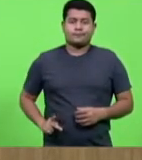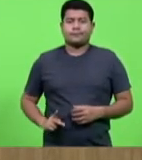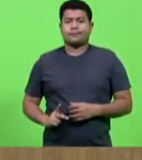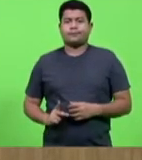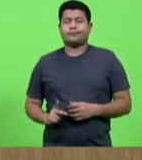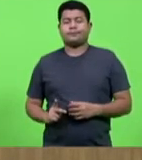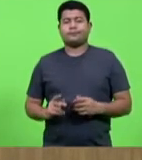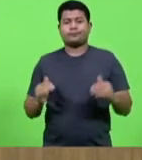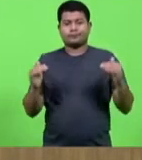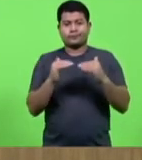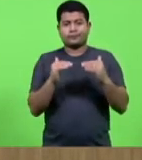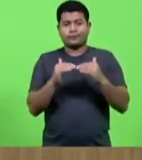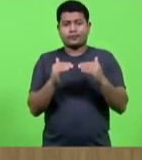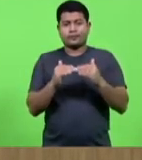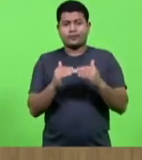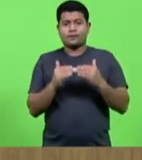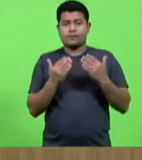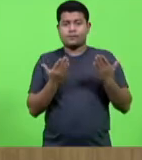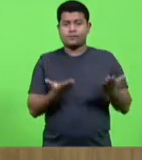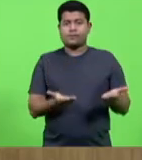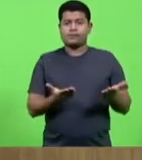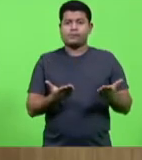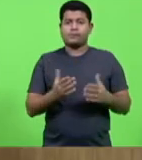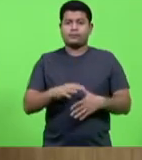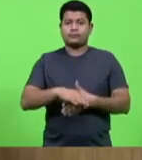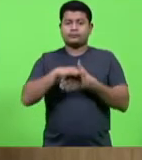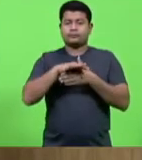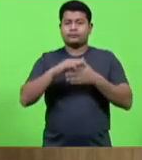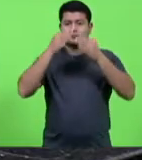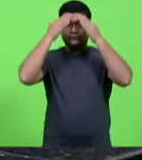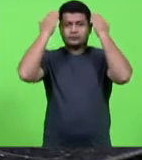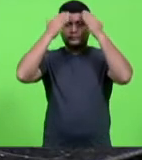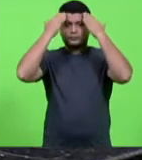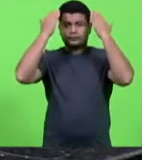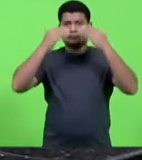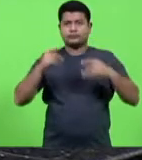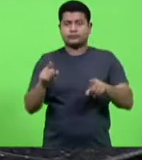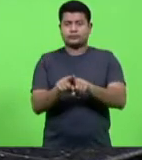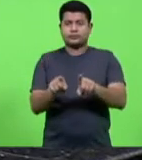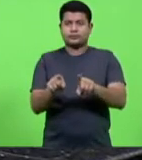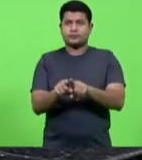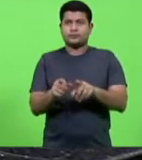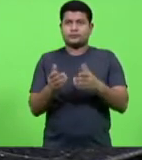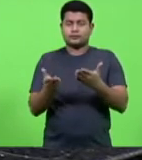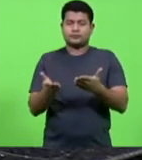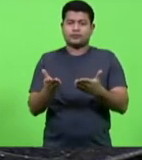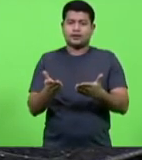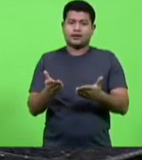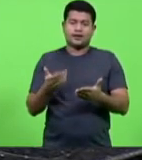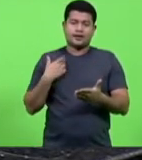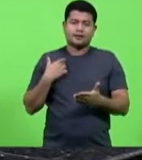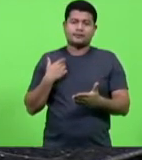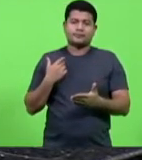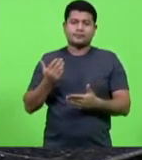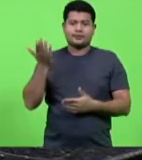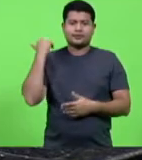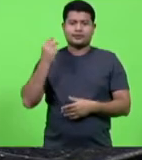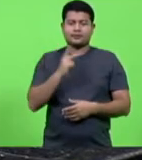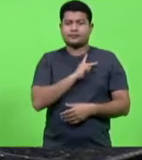mesma palavras do nosso líder, Zé Milton, do nosso sempre presidente dessa casa, presidente